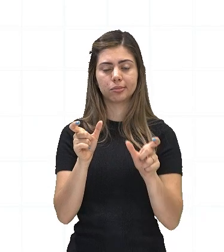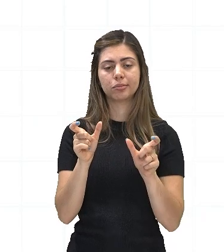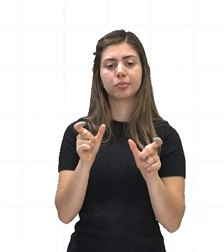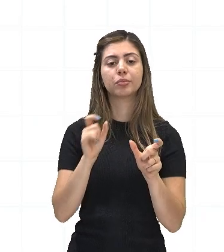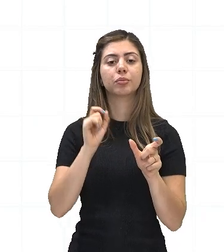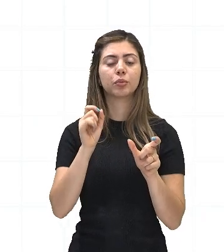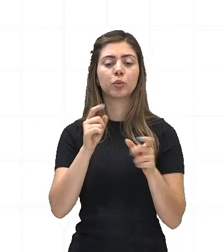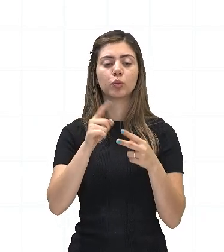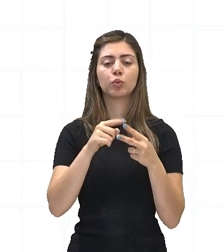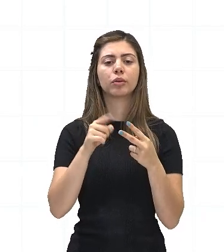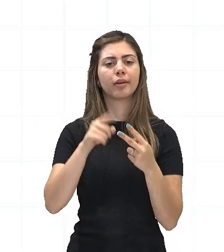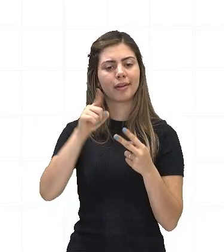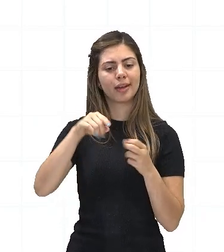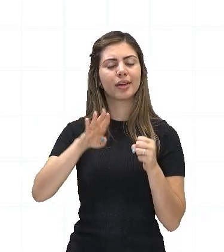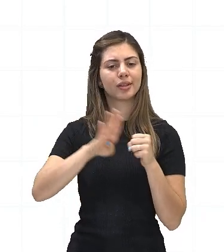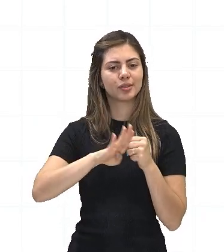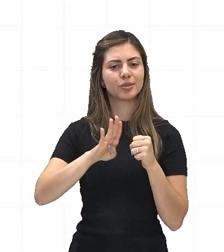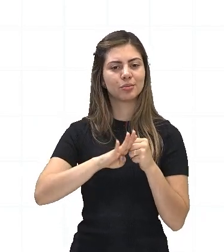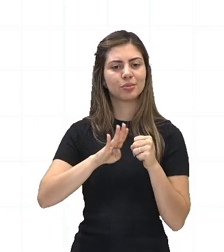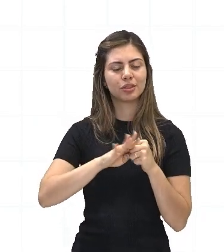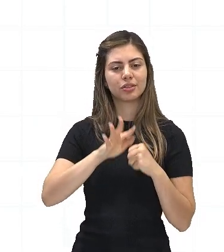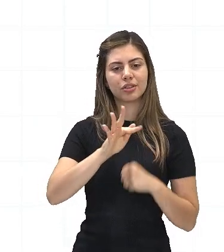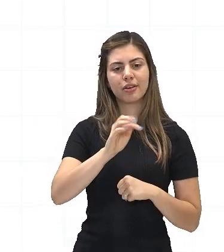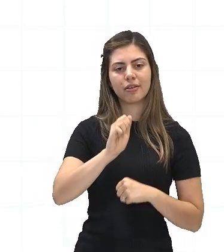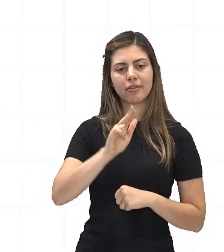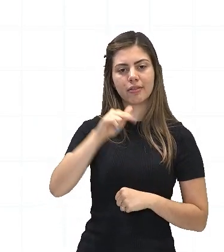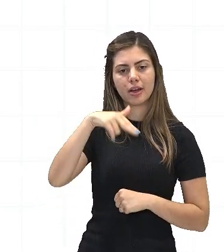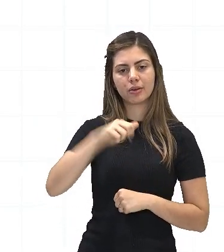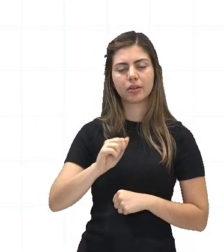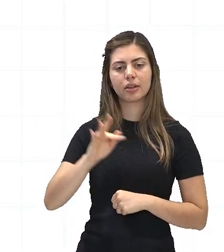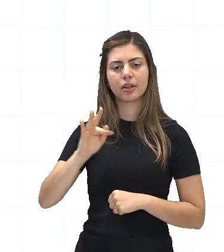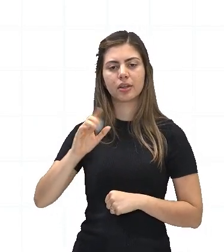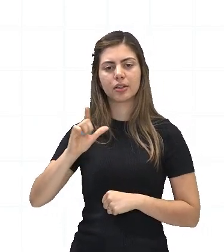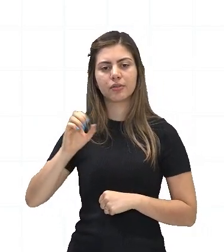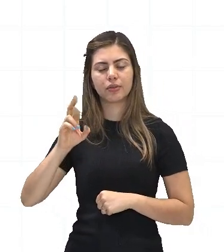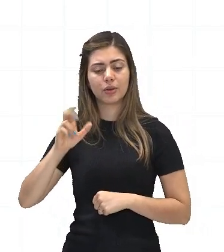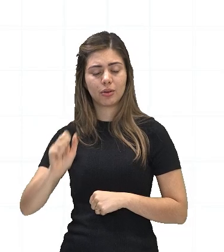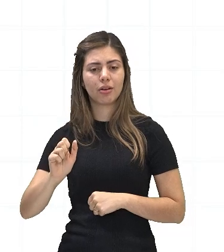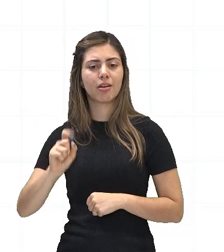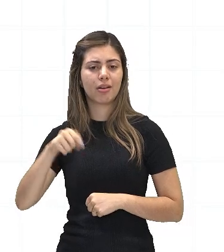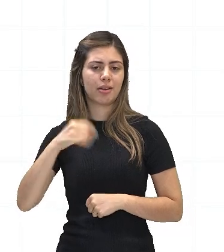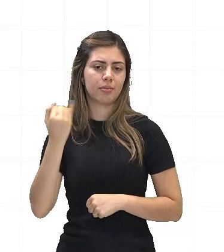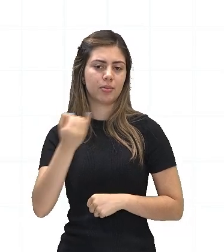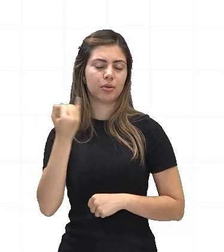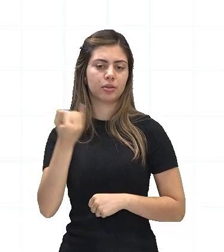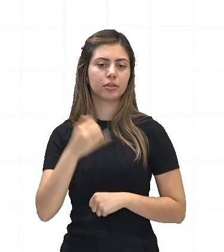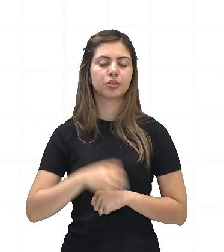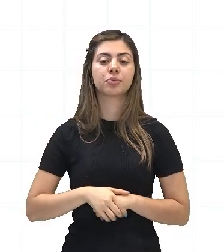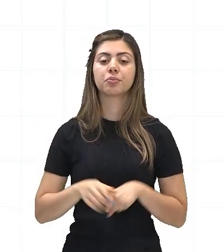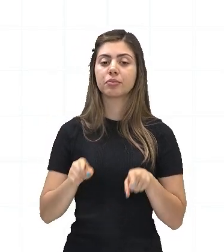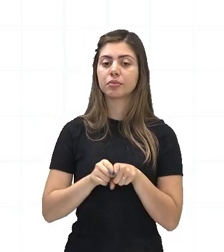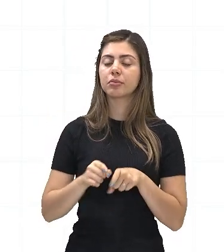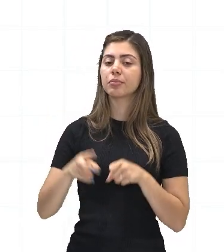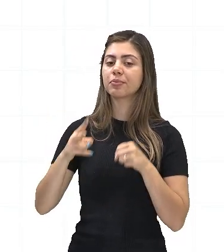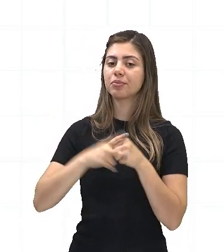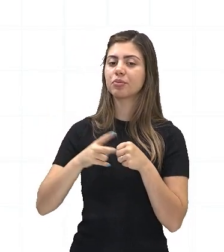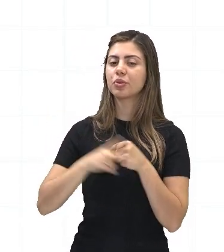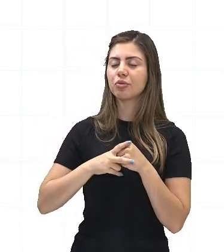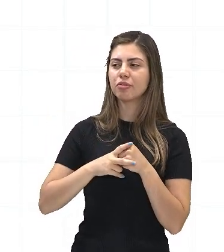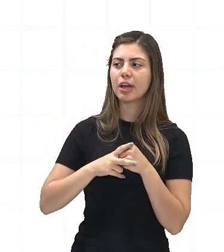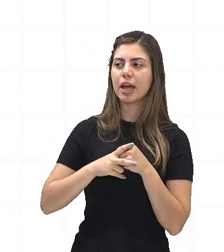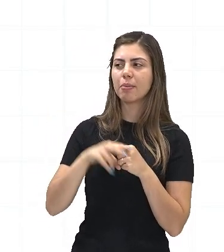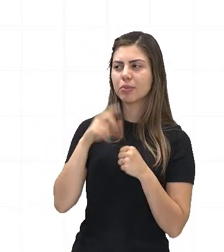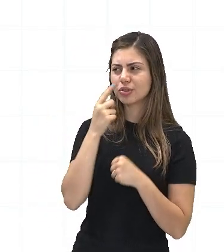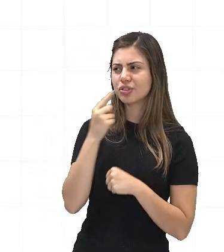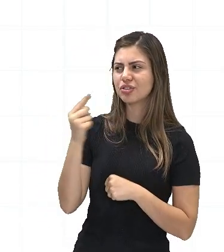são substantivos, estão nomeando coisas importantes. Notem também que o verbo são está no plural, ele